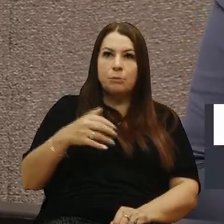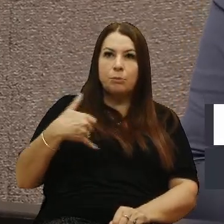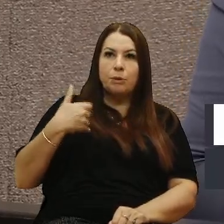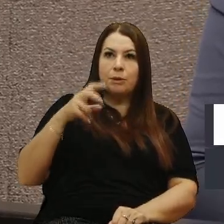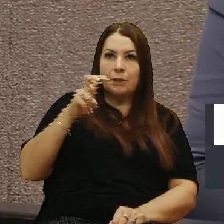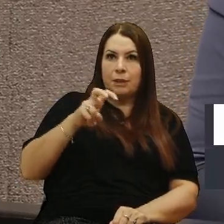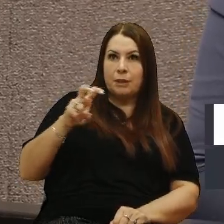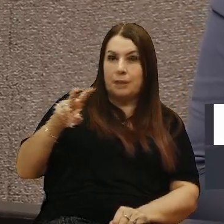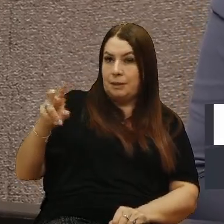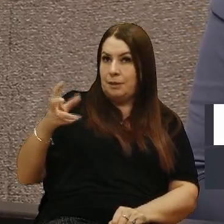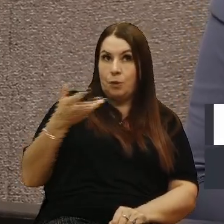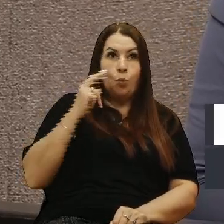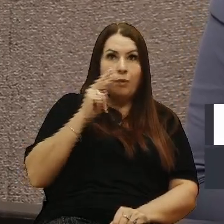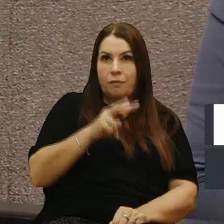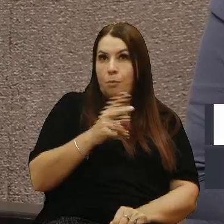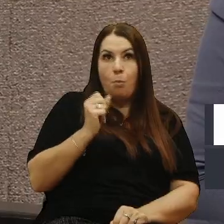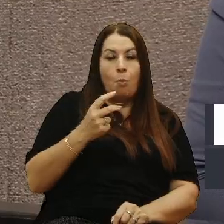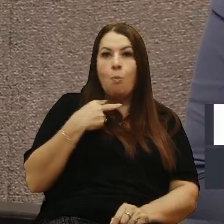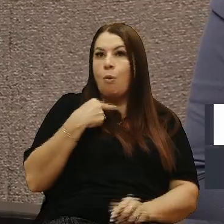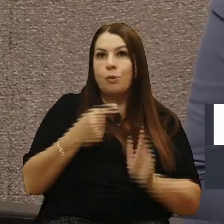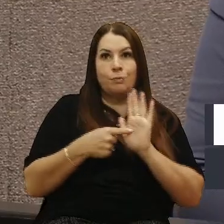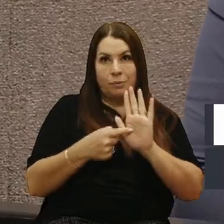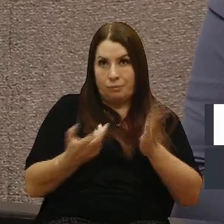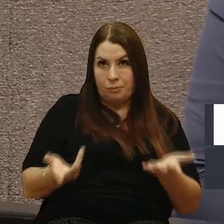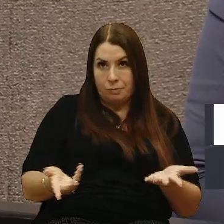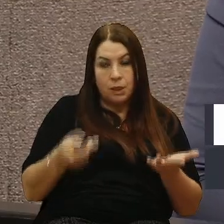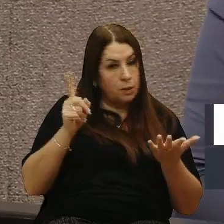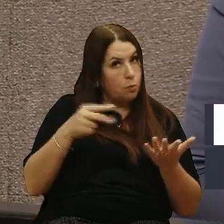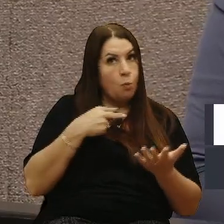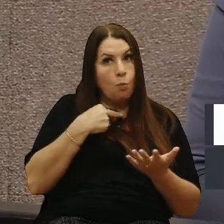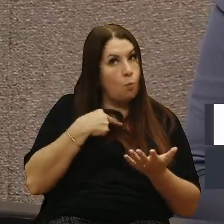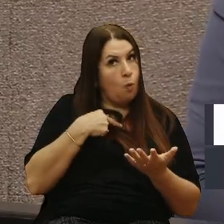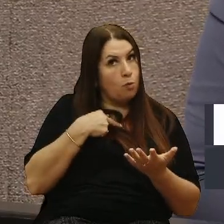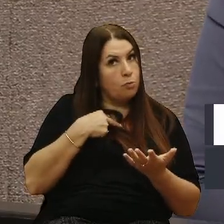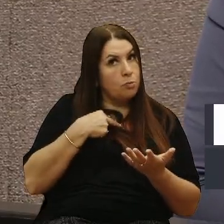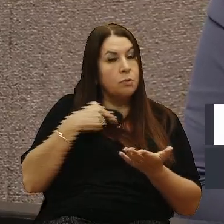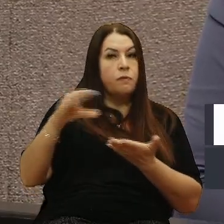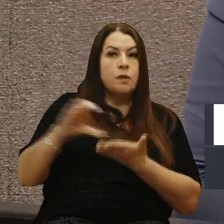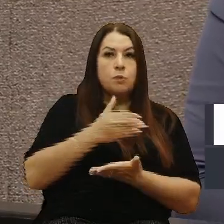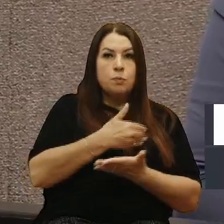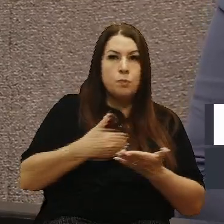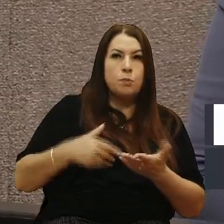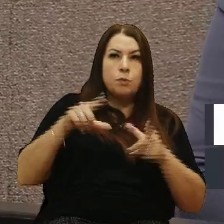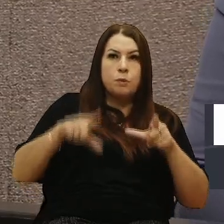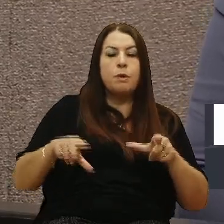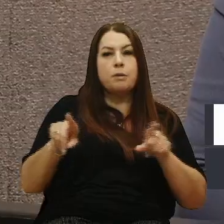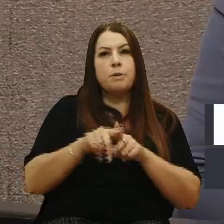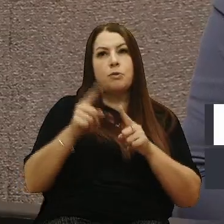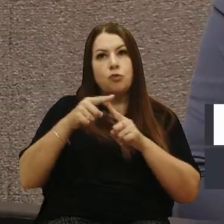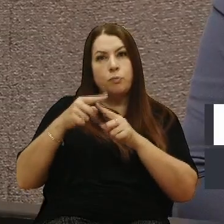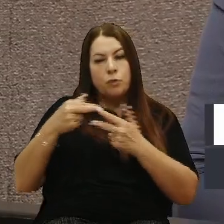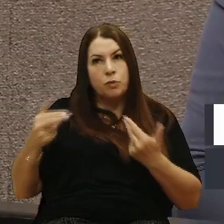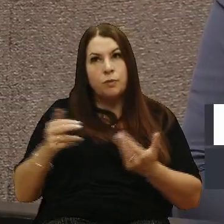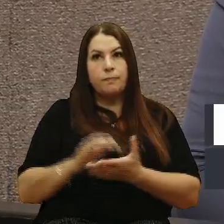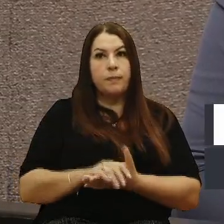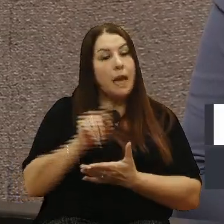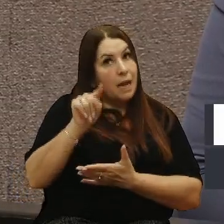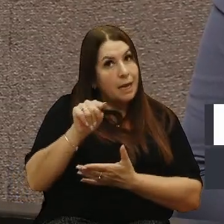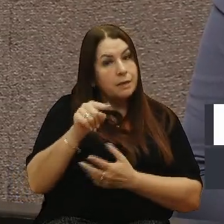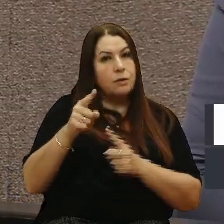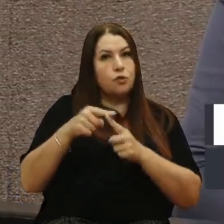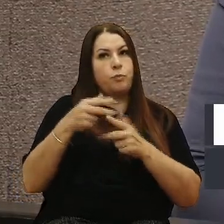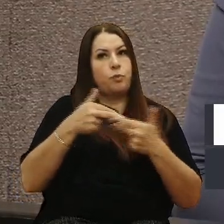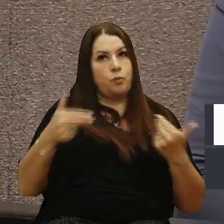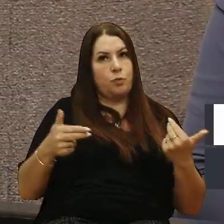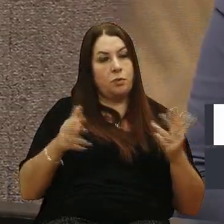idade. Isso não pode ser exposto. Isso não pode ter financiamento público e espaço público para esse tipo de coisa. É esse tipo de coisa que